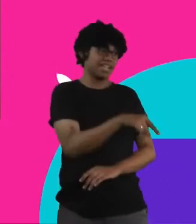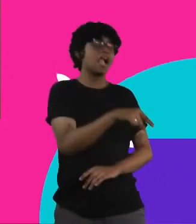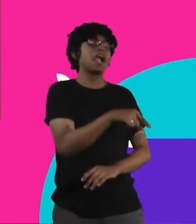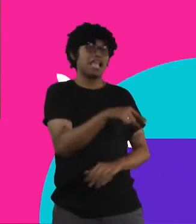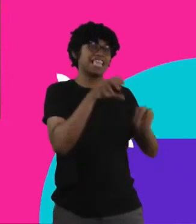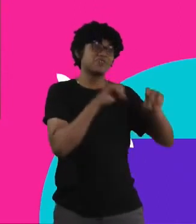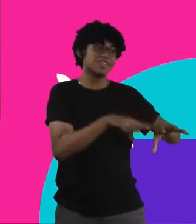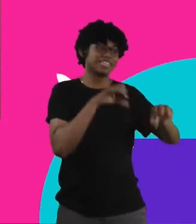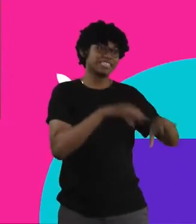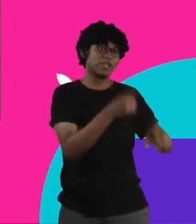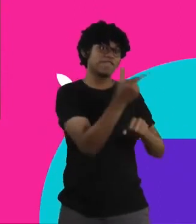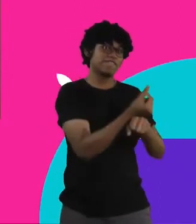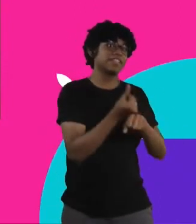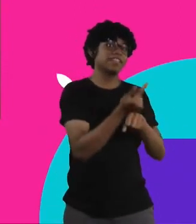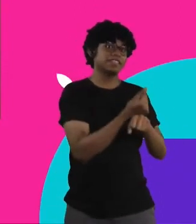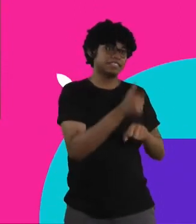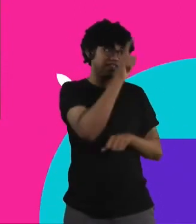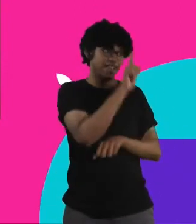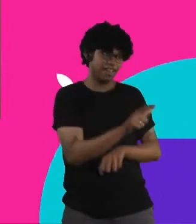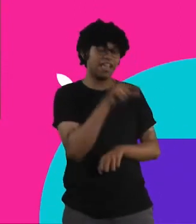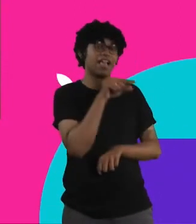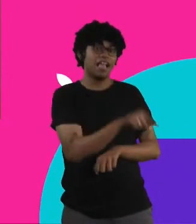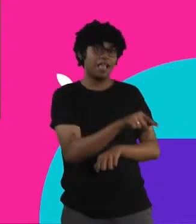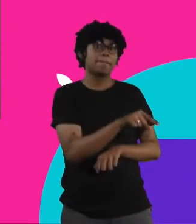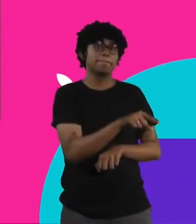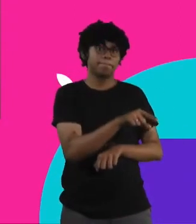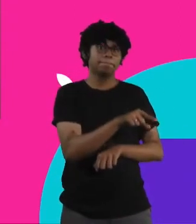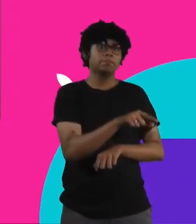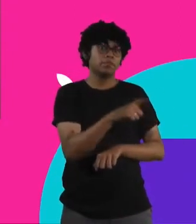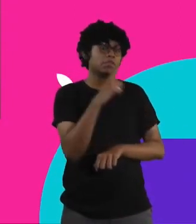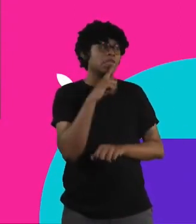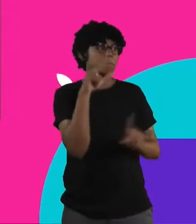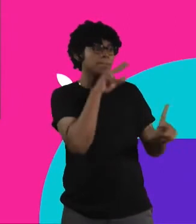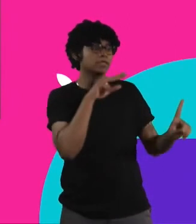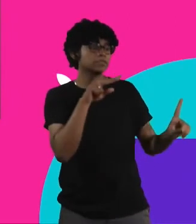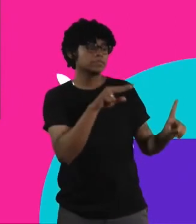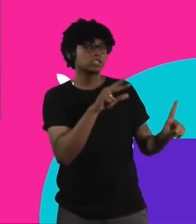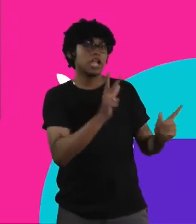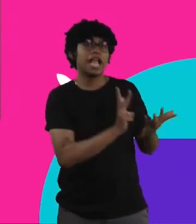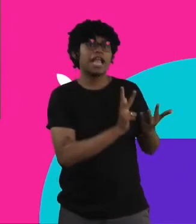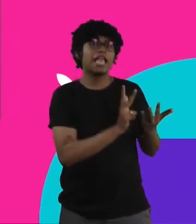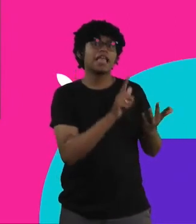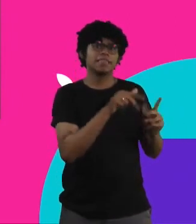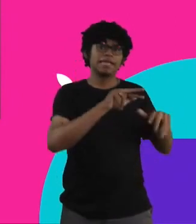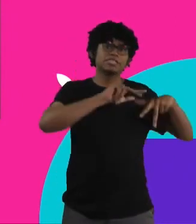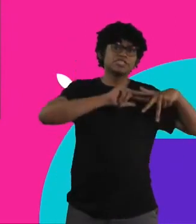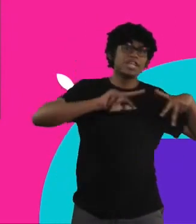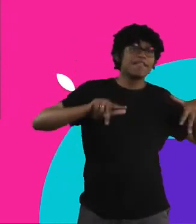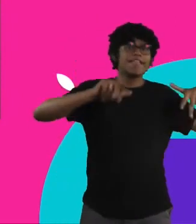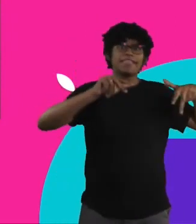educadores financeiros, que são pessoas que já têm um olhar um recorte de gênero,